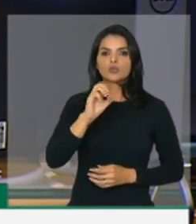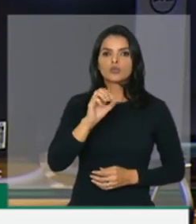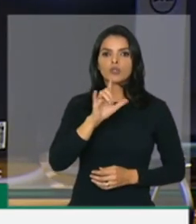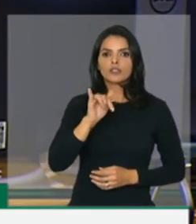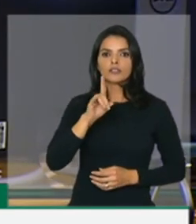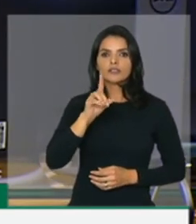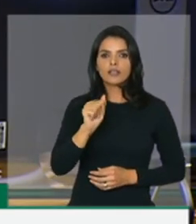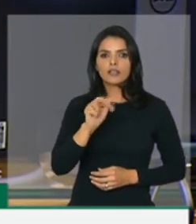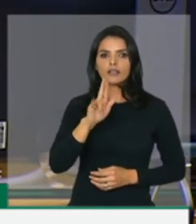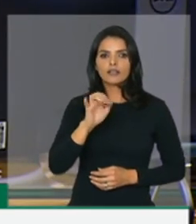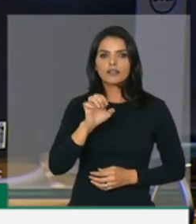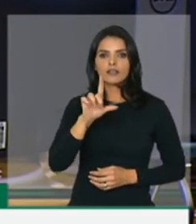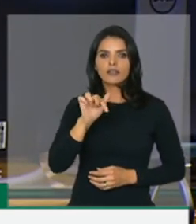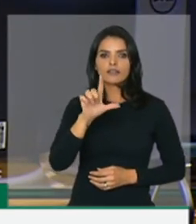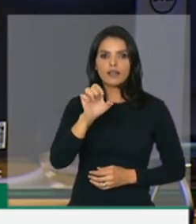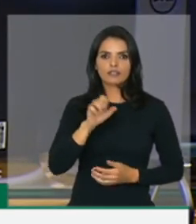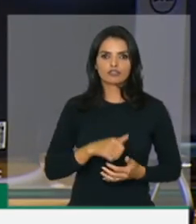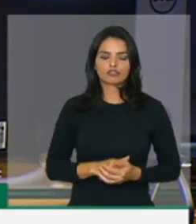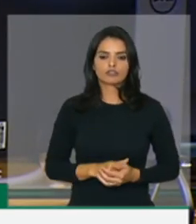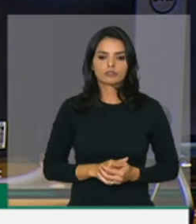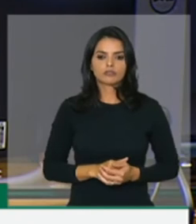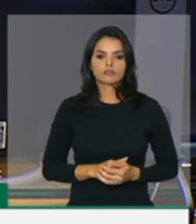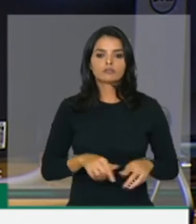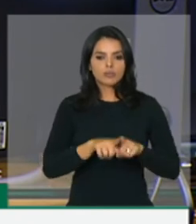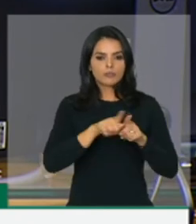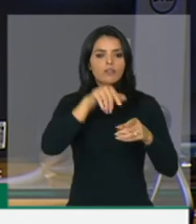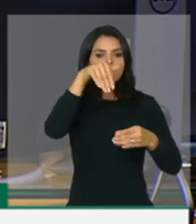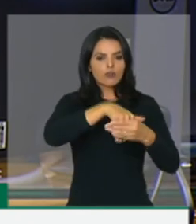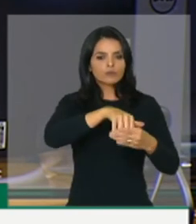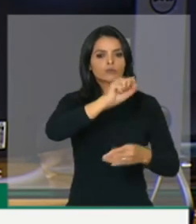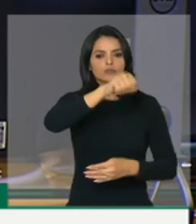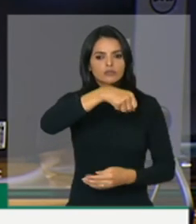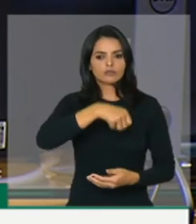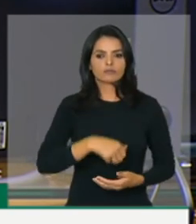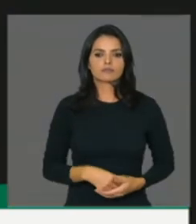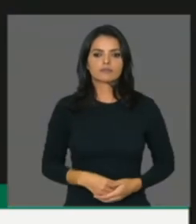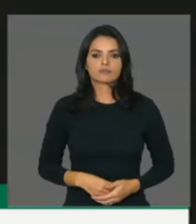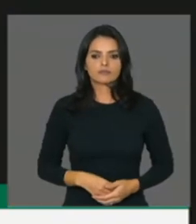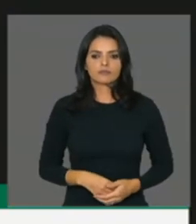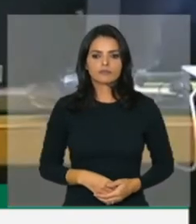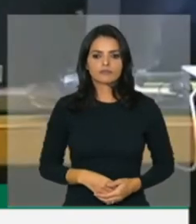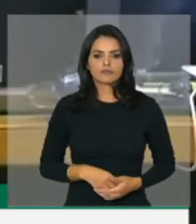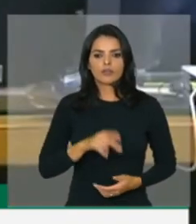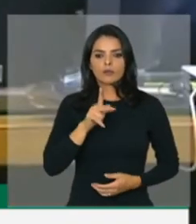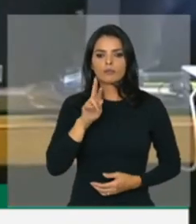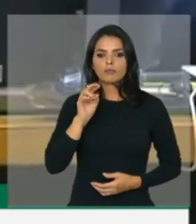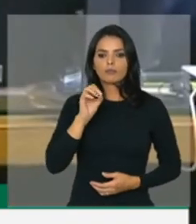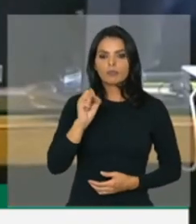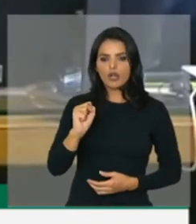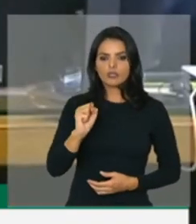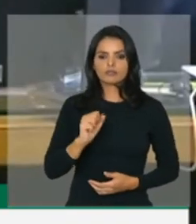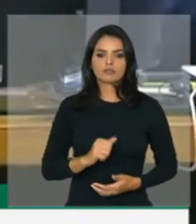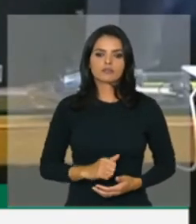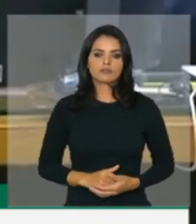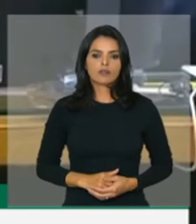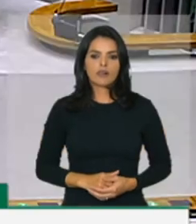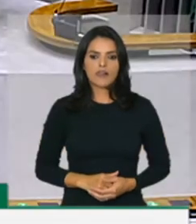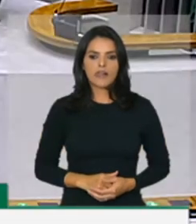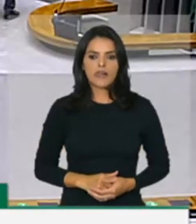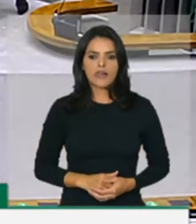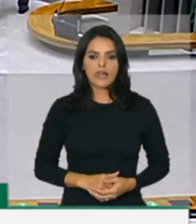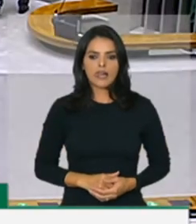solidariedade? O solidariedade encaminha o voto sim, senhor presidente. Como orienta o PROS? Senhor presidente, como eu